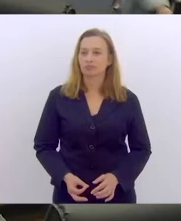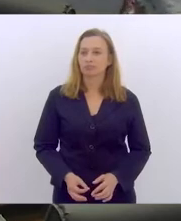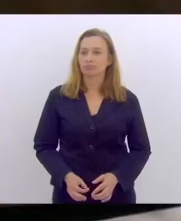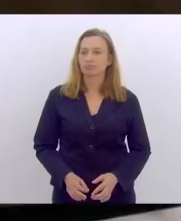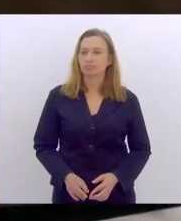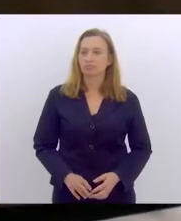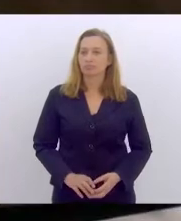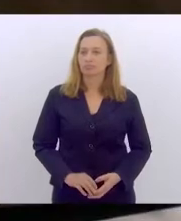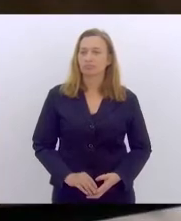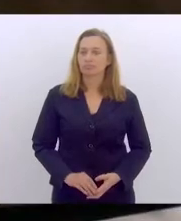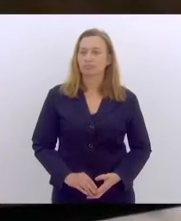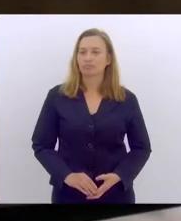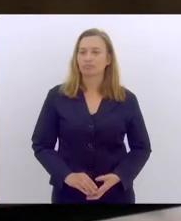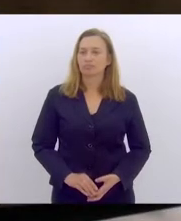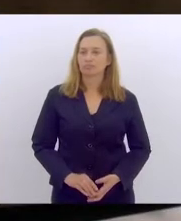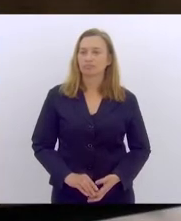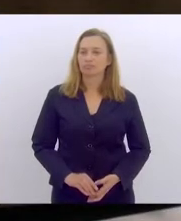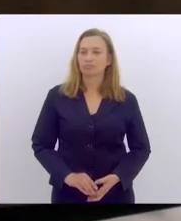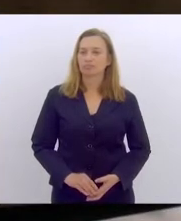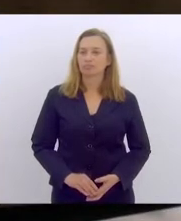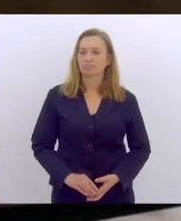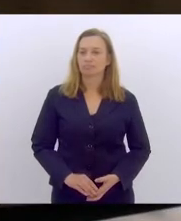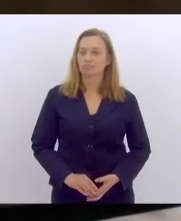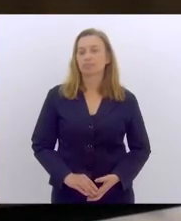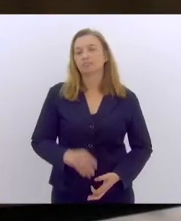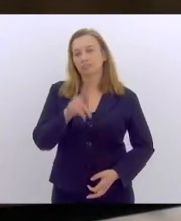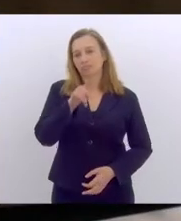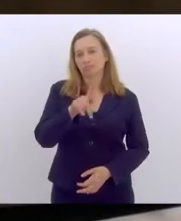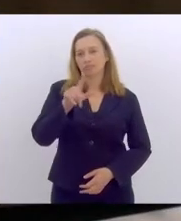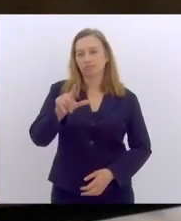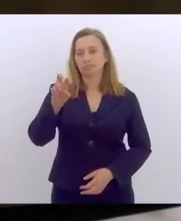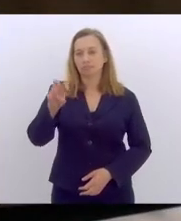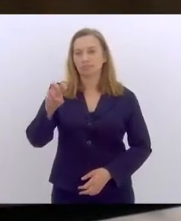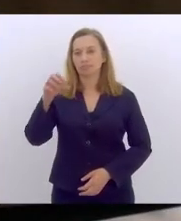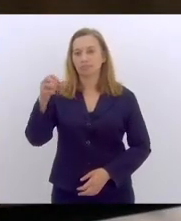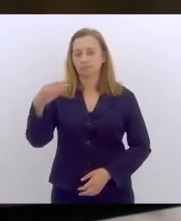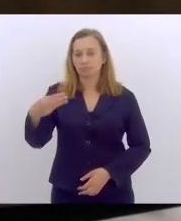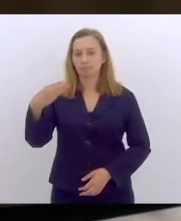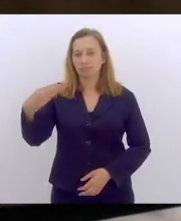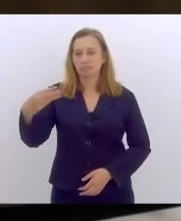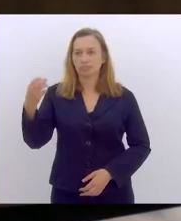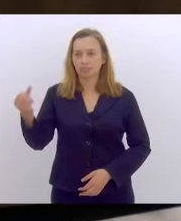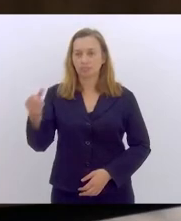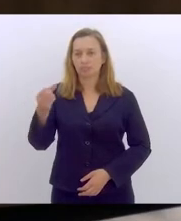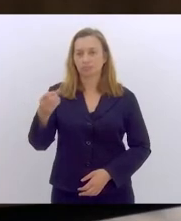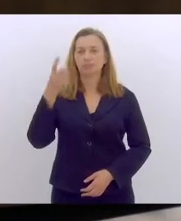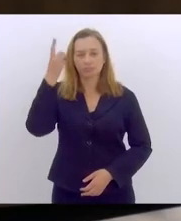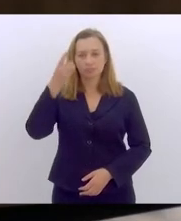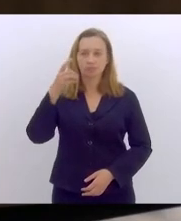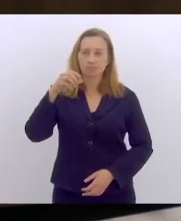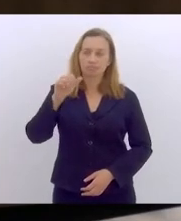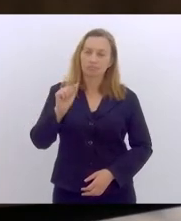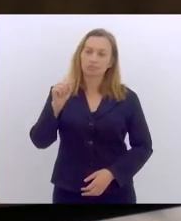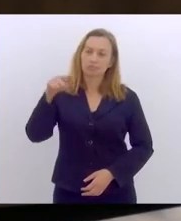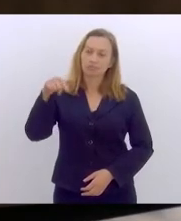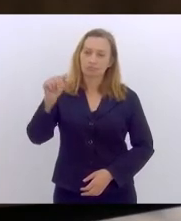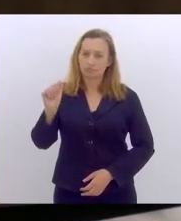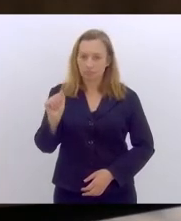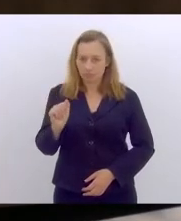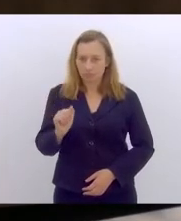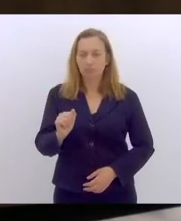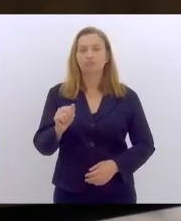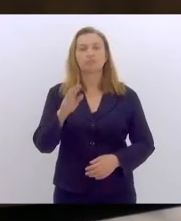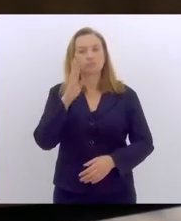Senhor presidente, PL 5336 de 22, de autoria da deputada Alana Passos, dispõe sobre